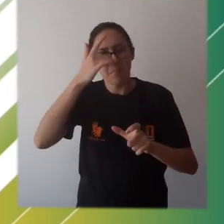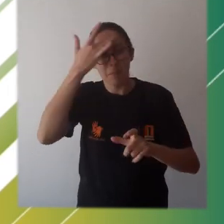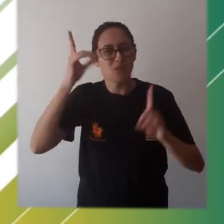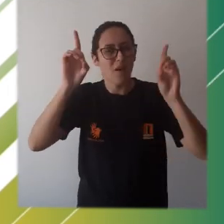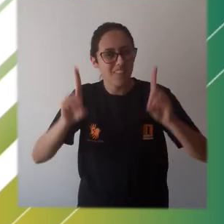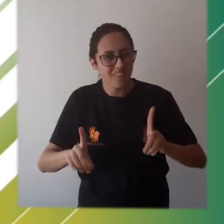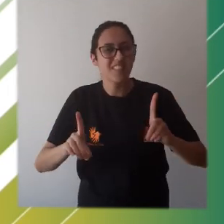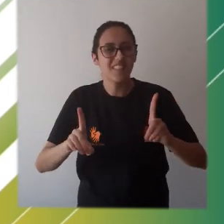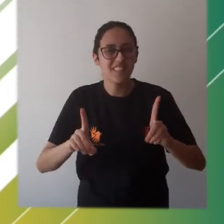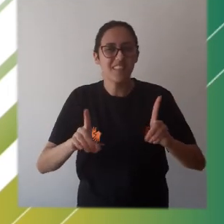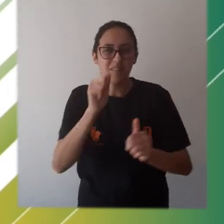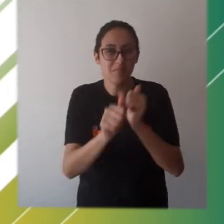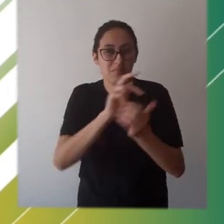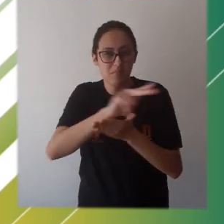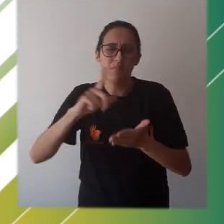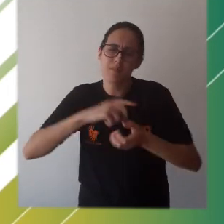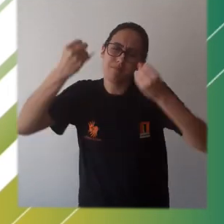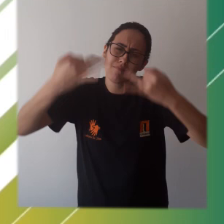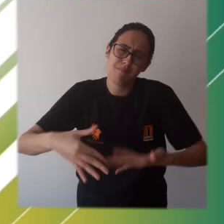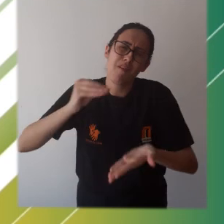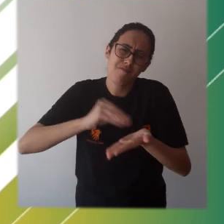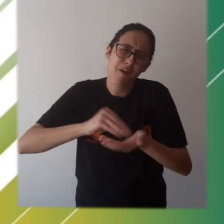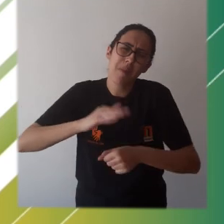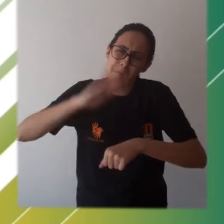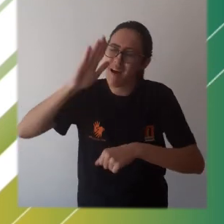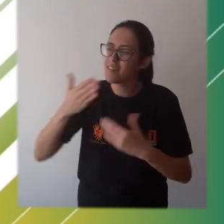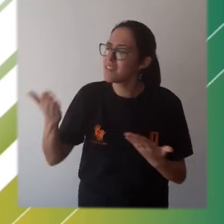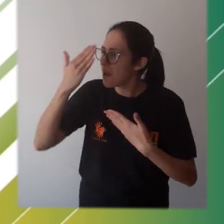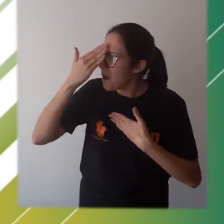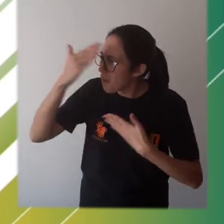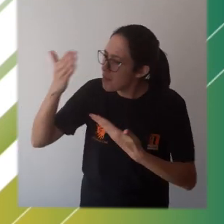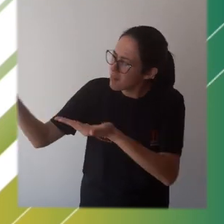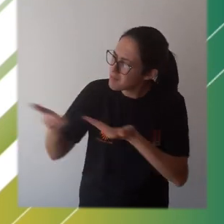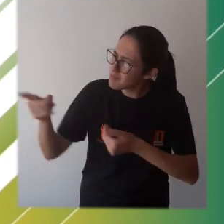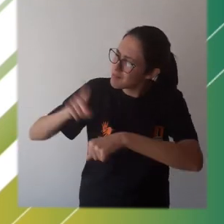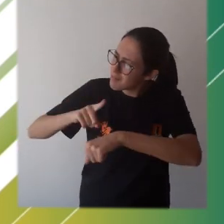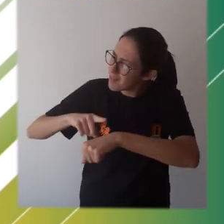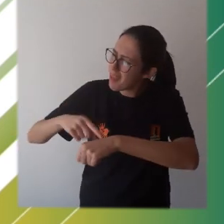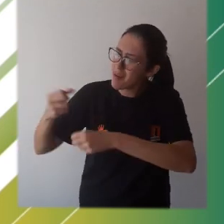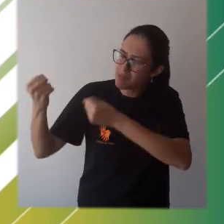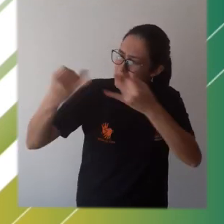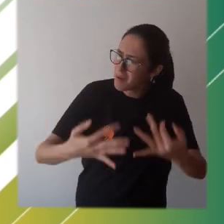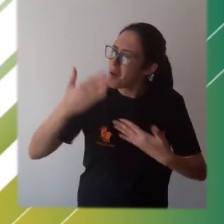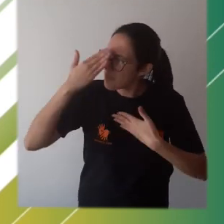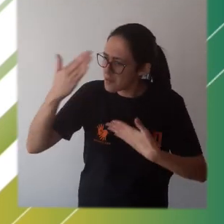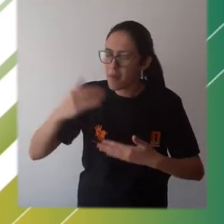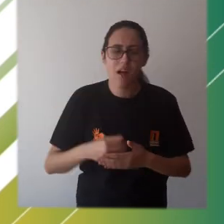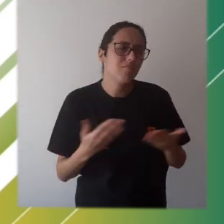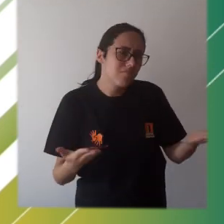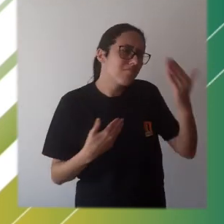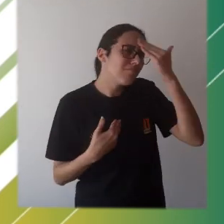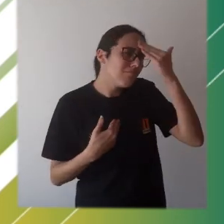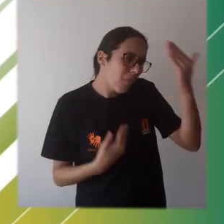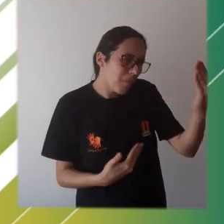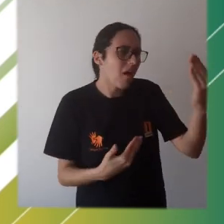do esporte olímpico, porque a gente tem muita coisa para contar. Mas, obrigado, Cristiano, obrigado mesmo por ter tirado um tempinho e ter nos atendido.